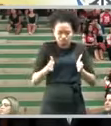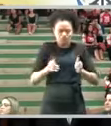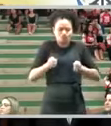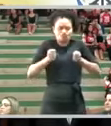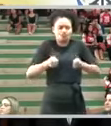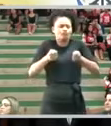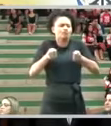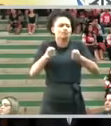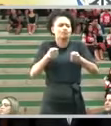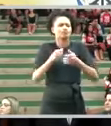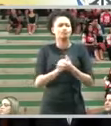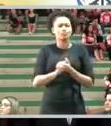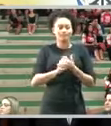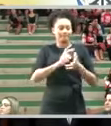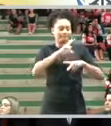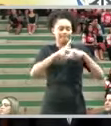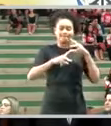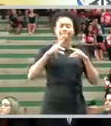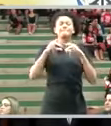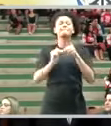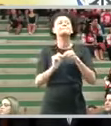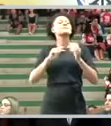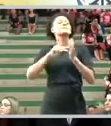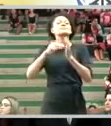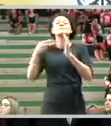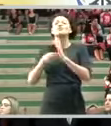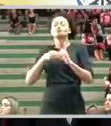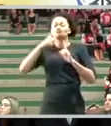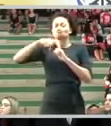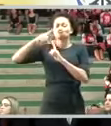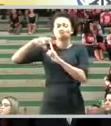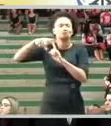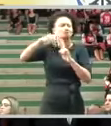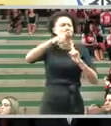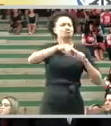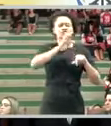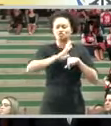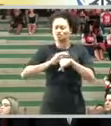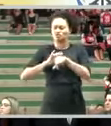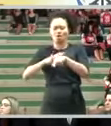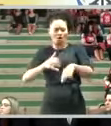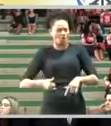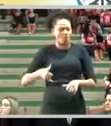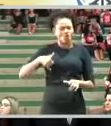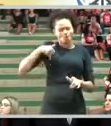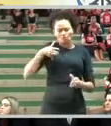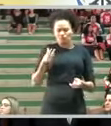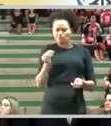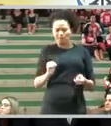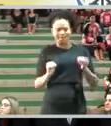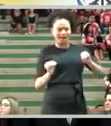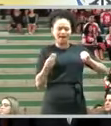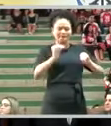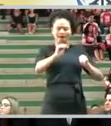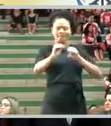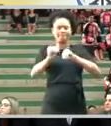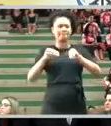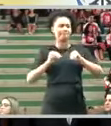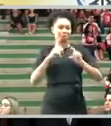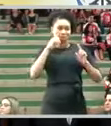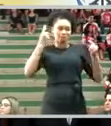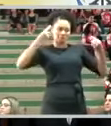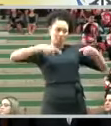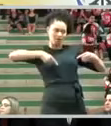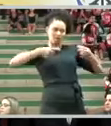Vamos fazer presentes representando os tipos de doença, de ouro puro. E aqui está o desafio.